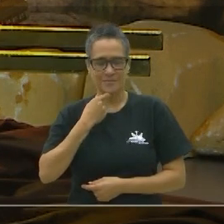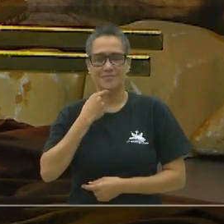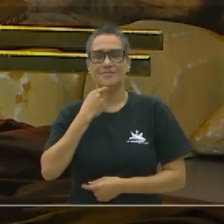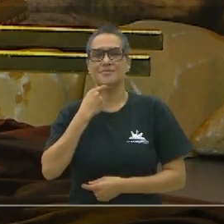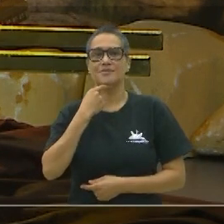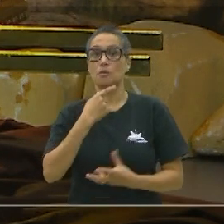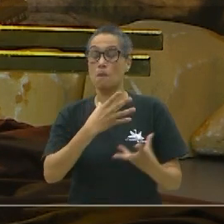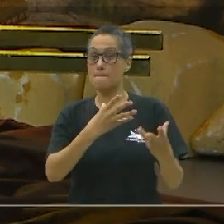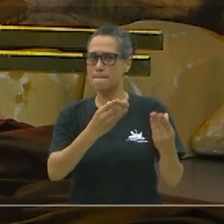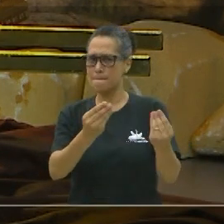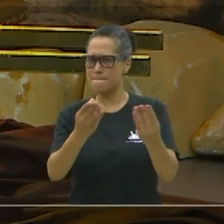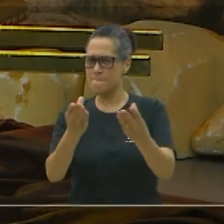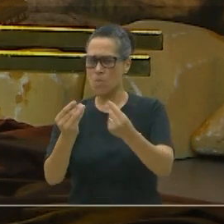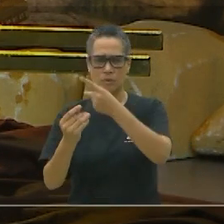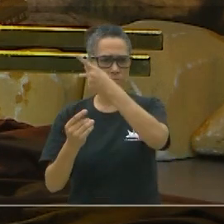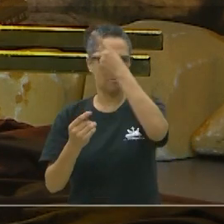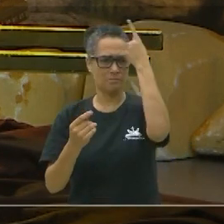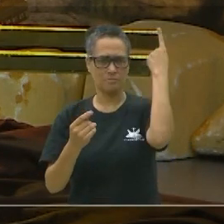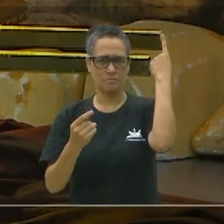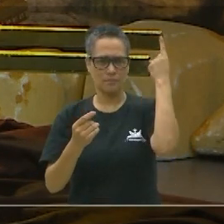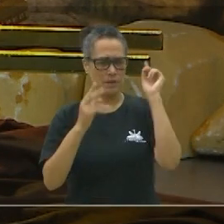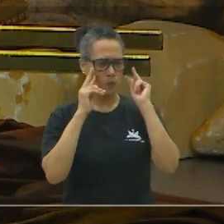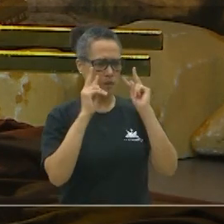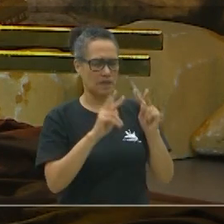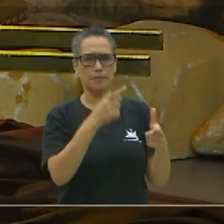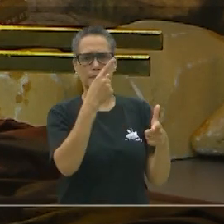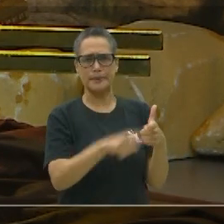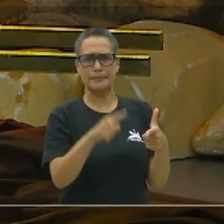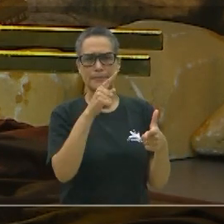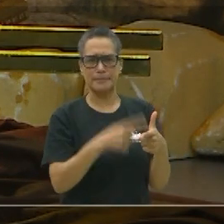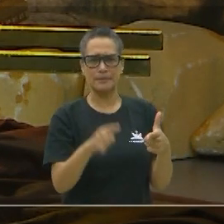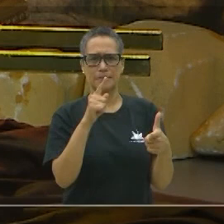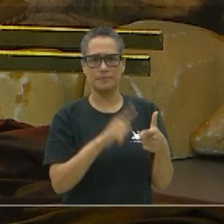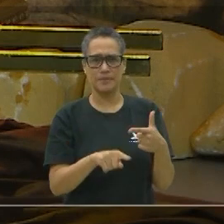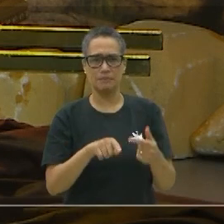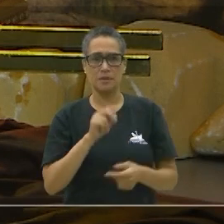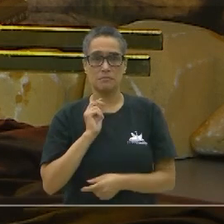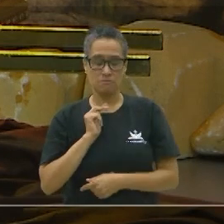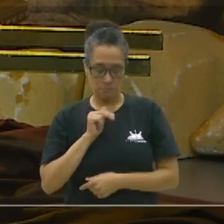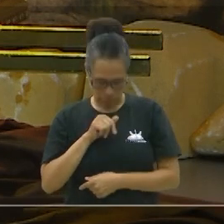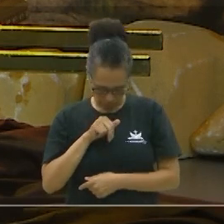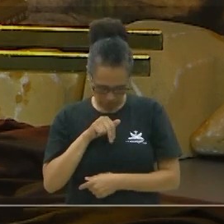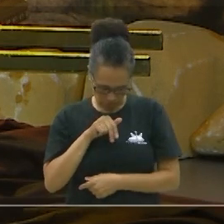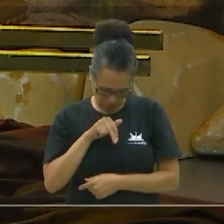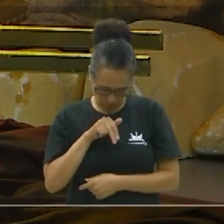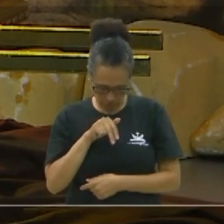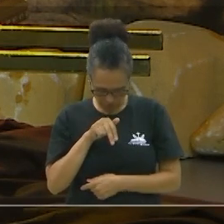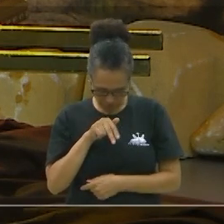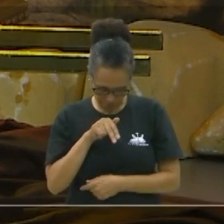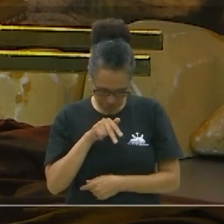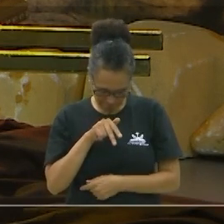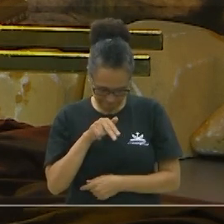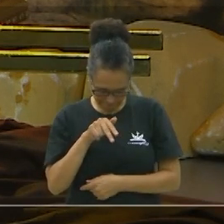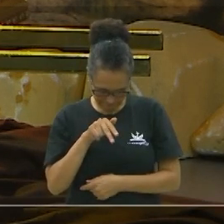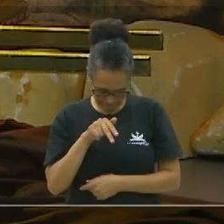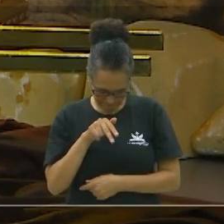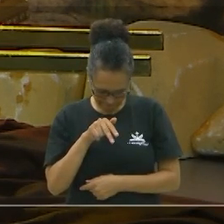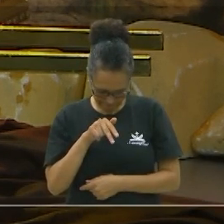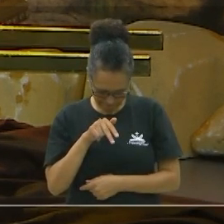Seus olhos estavam só nos problemas, porque você andava sempre de cabeça baixa. Espiritualmente,